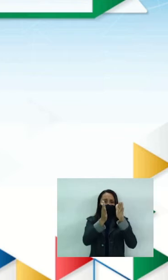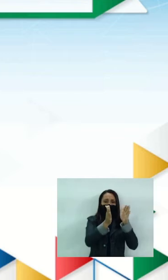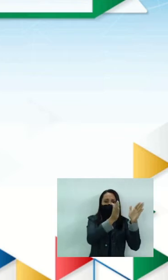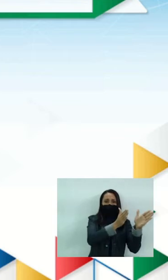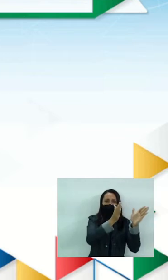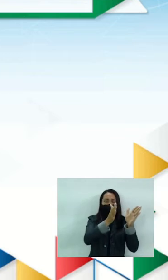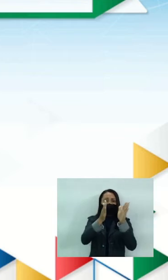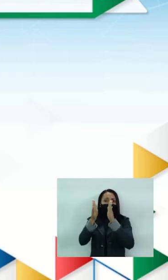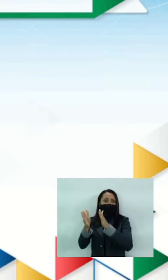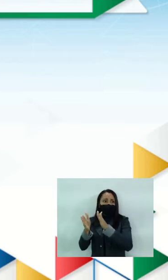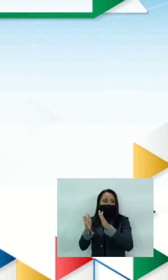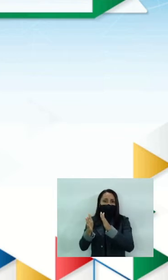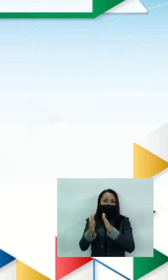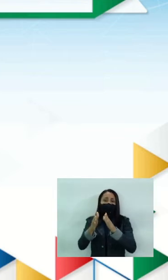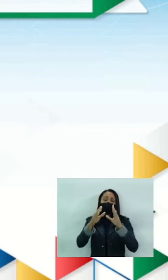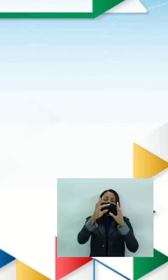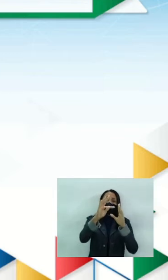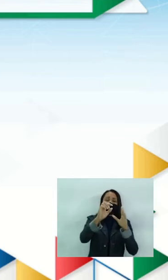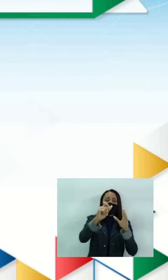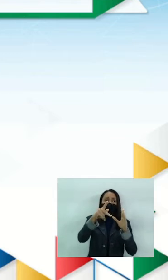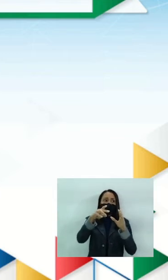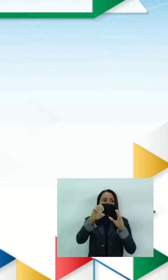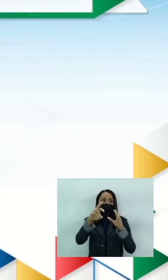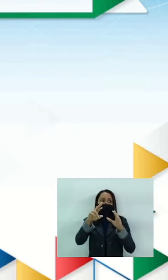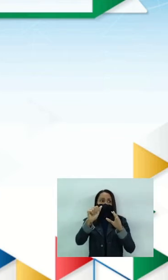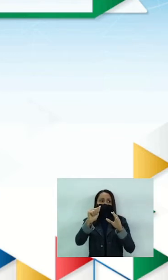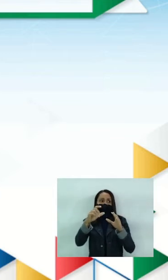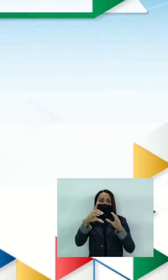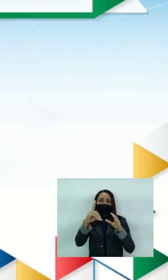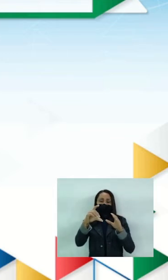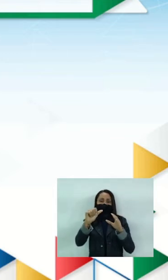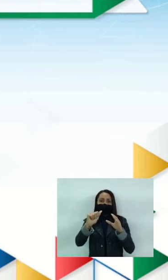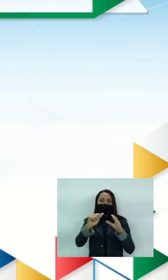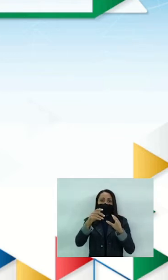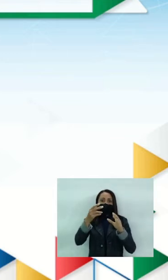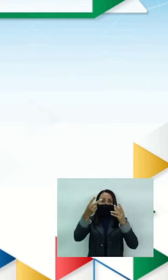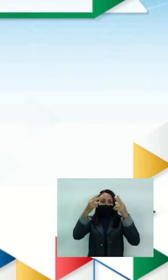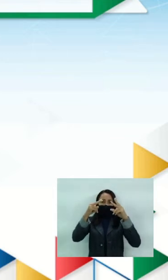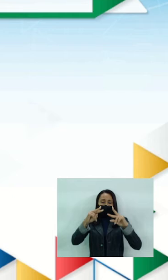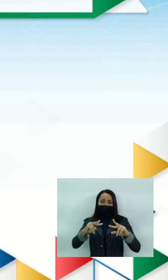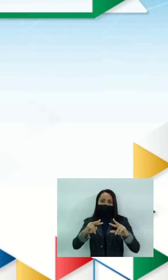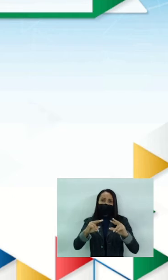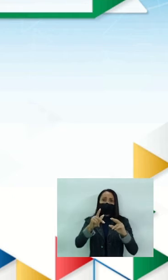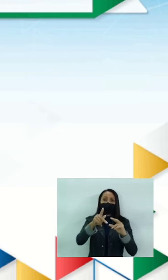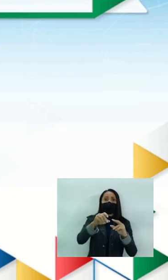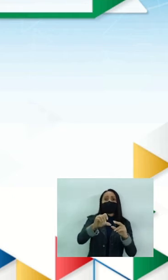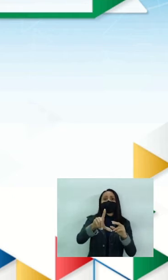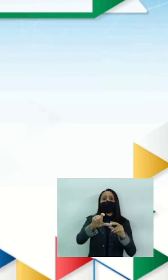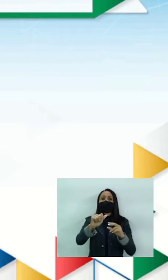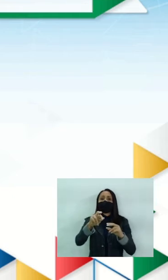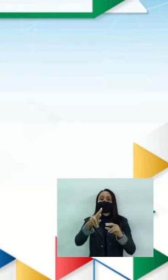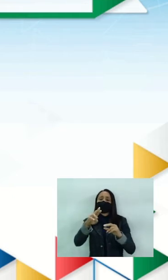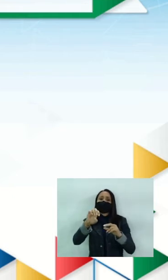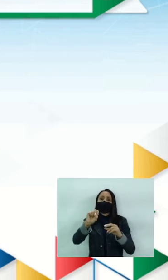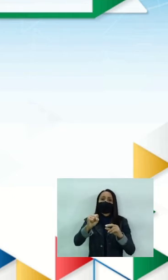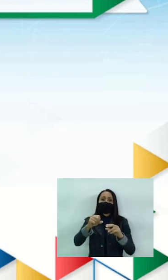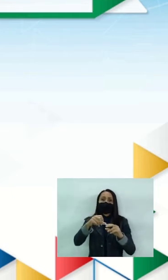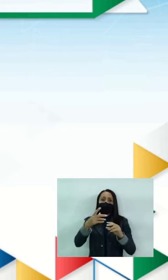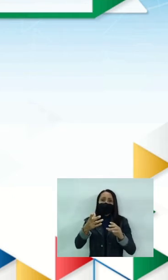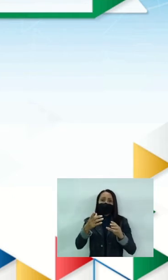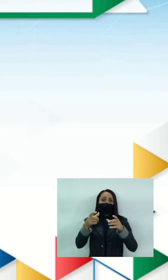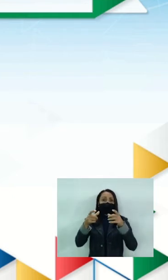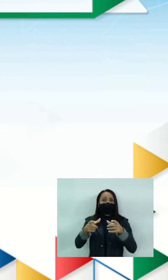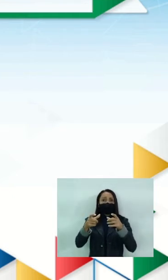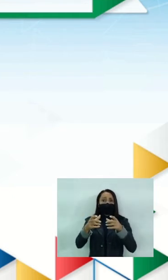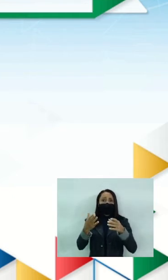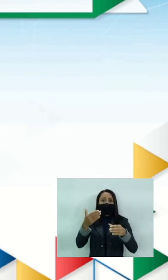a zona temperada entre os trópicos e os círculos polares. As zonas polares se localizam